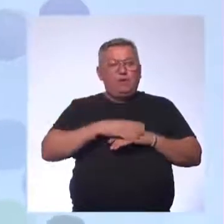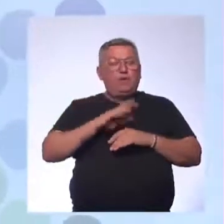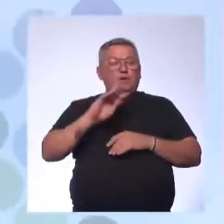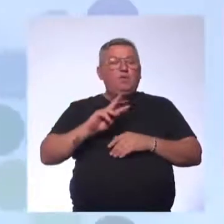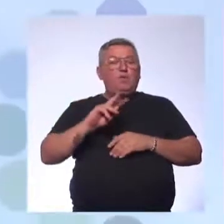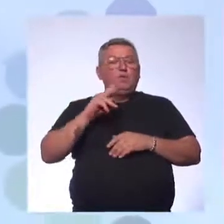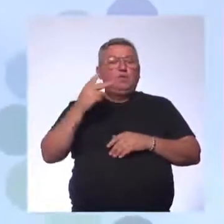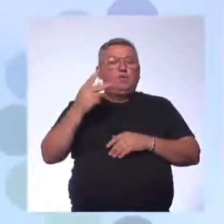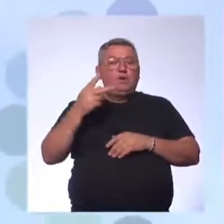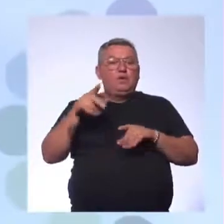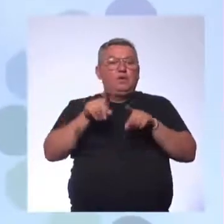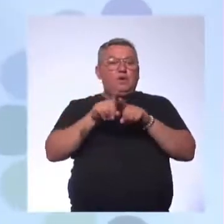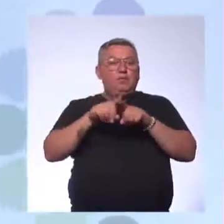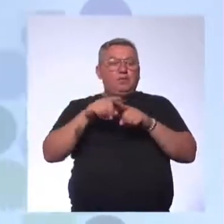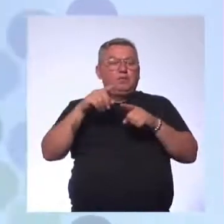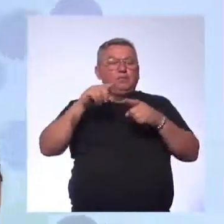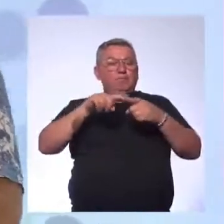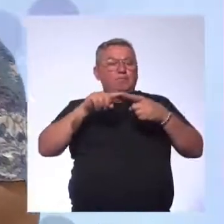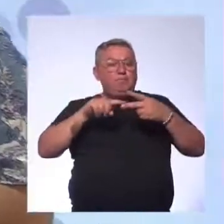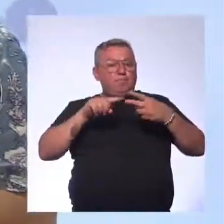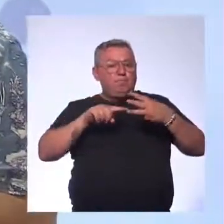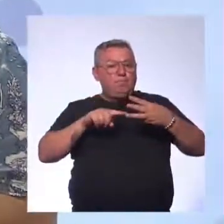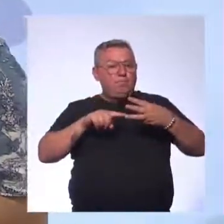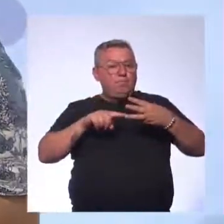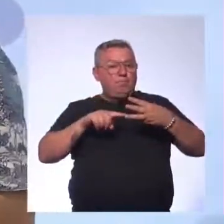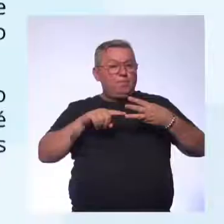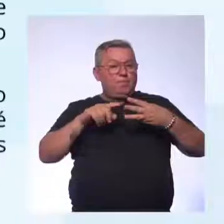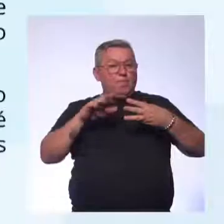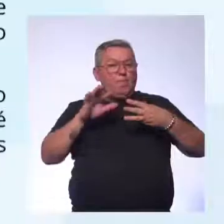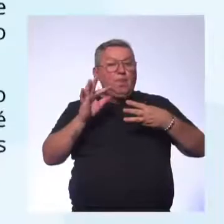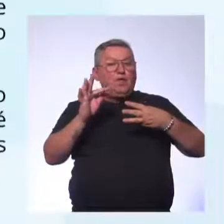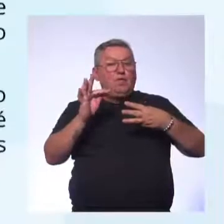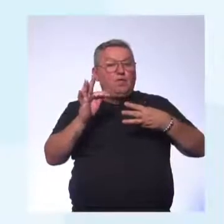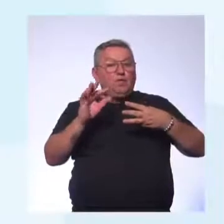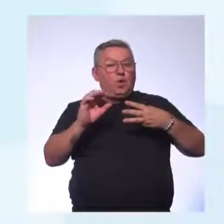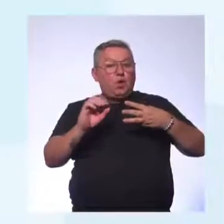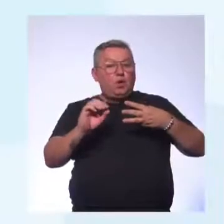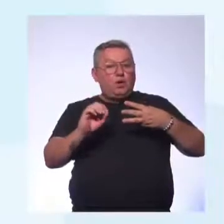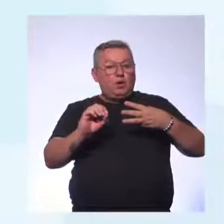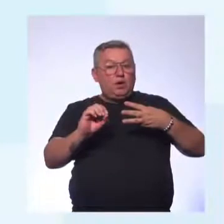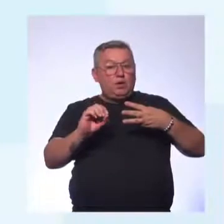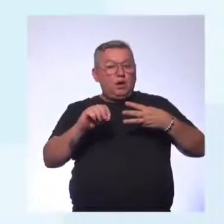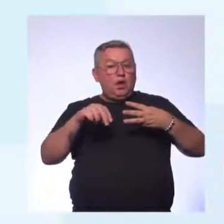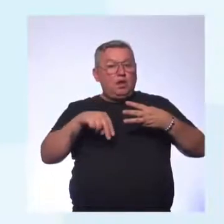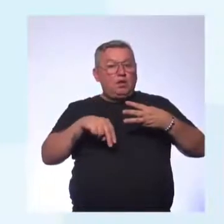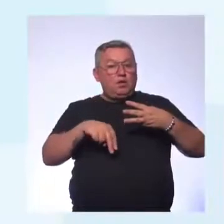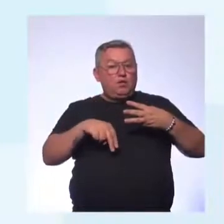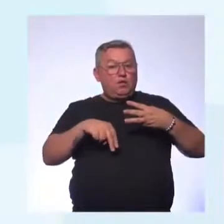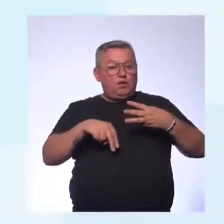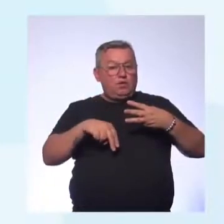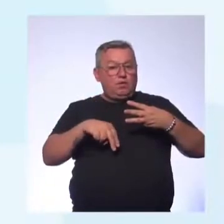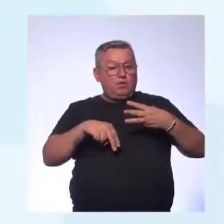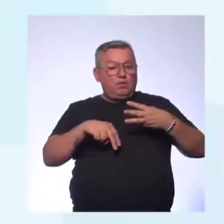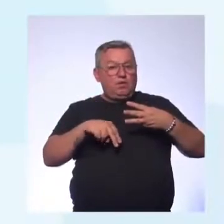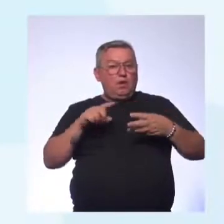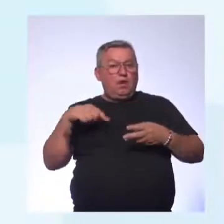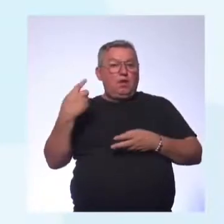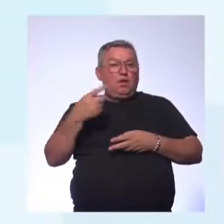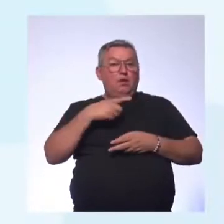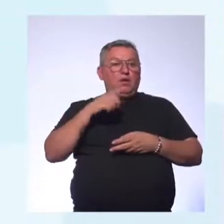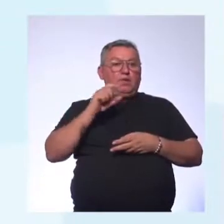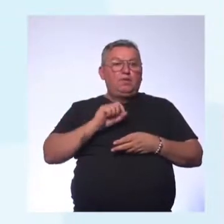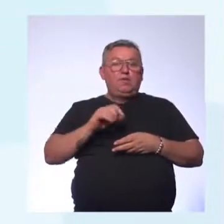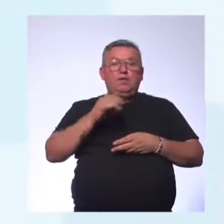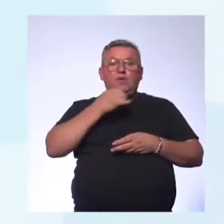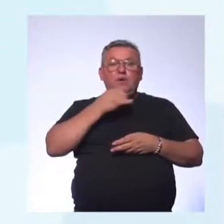entre o hidrogênio e esses três elementos químicos flúor oxigênio e nitrogênio que aí nós temos